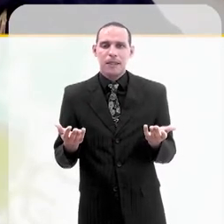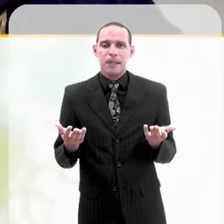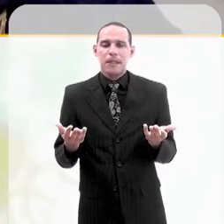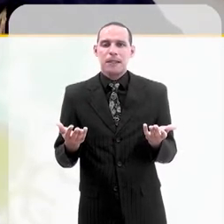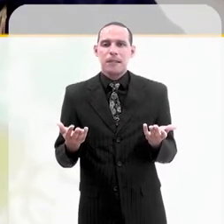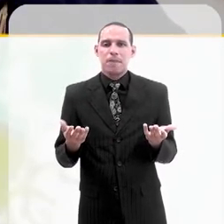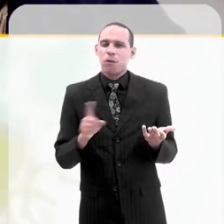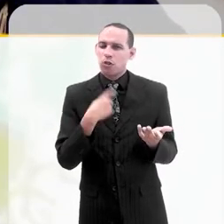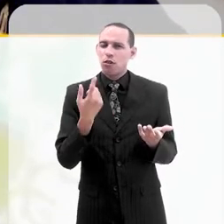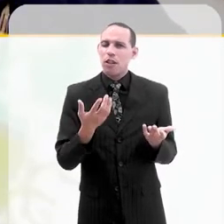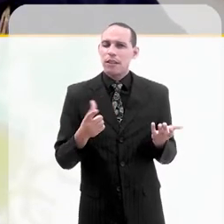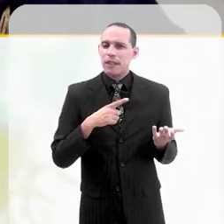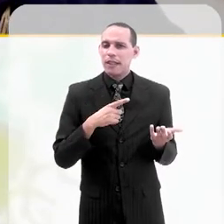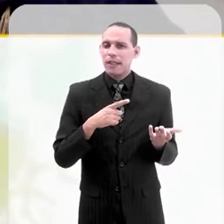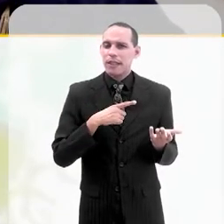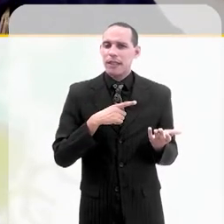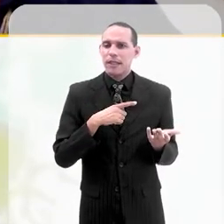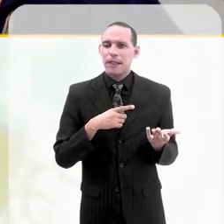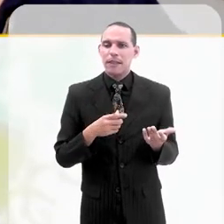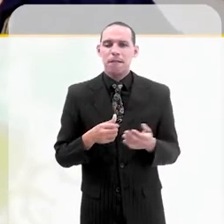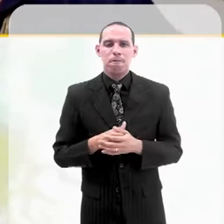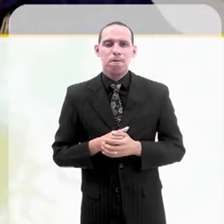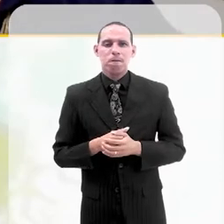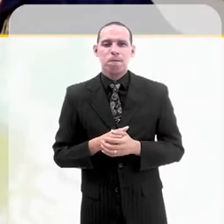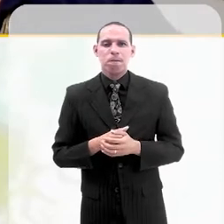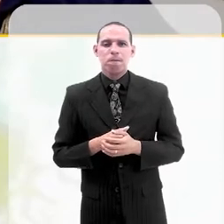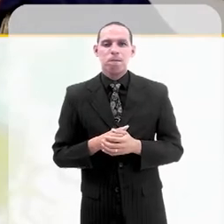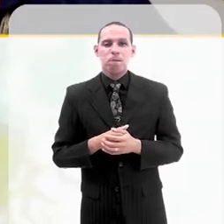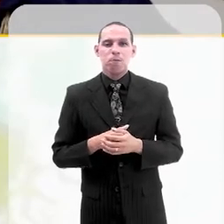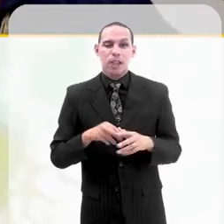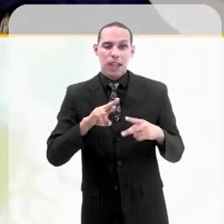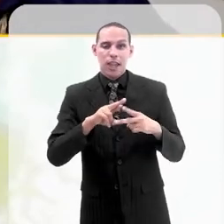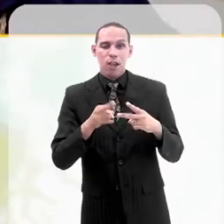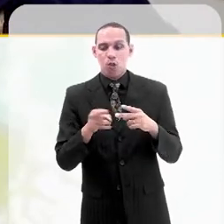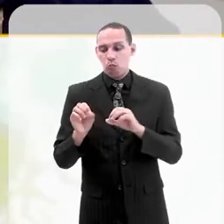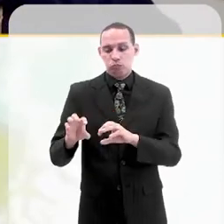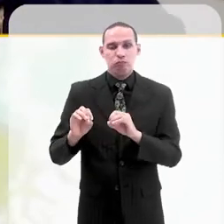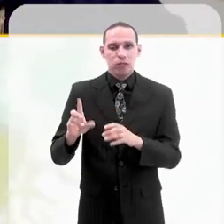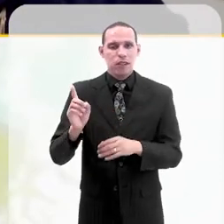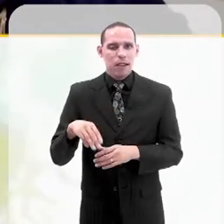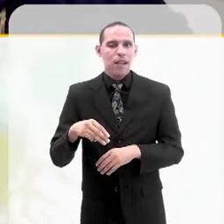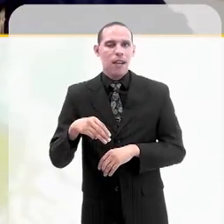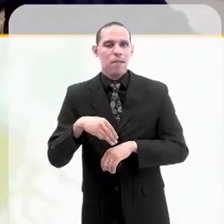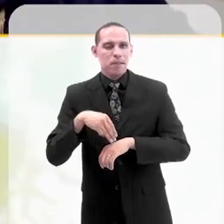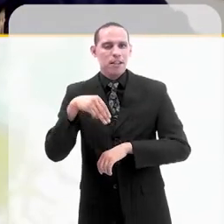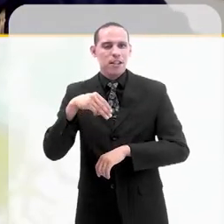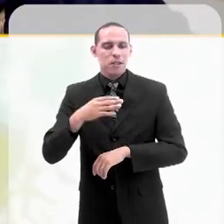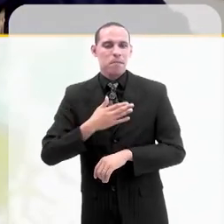tem um recurso educativo, que foi uma mestranda minha, Gisele,